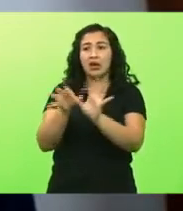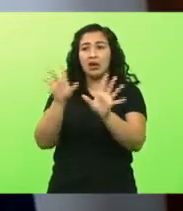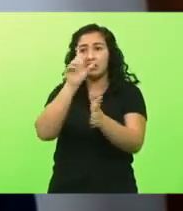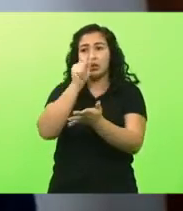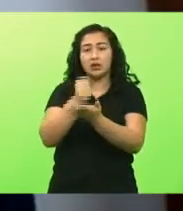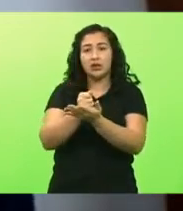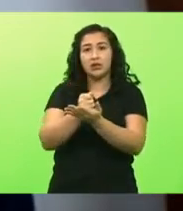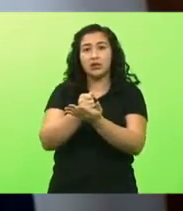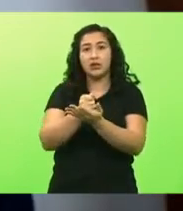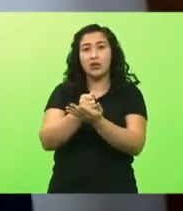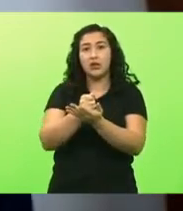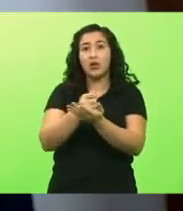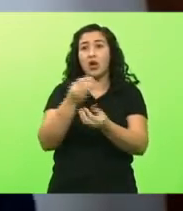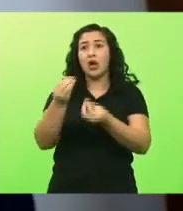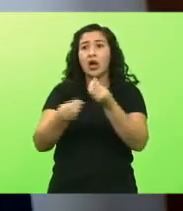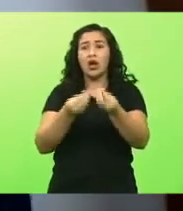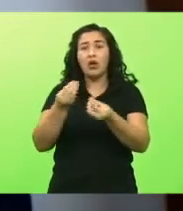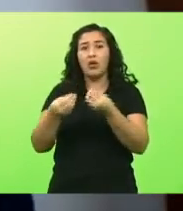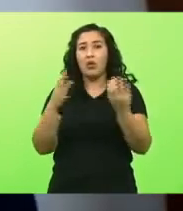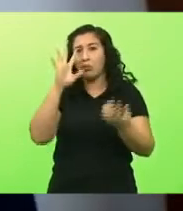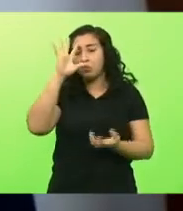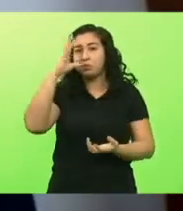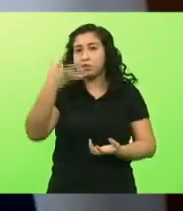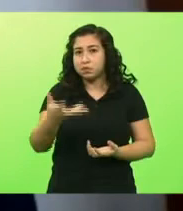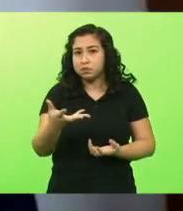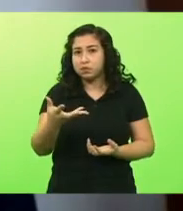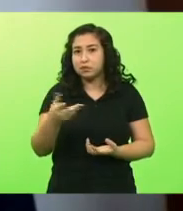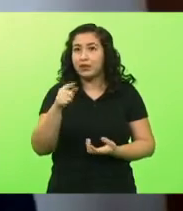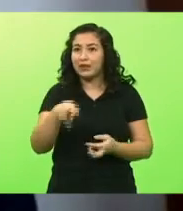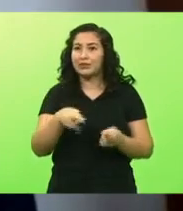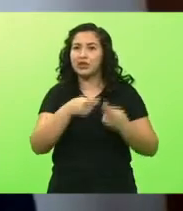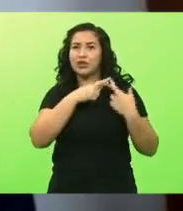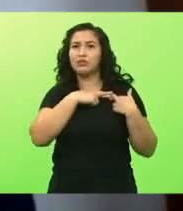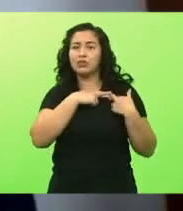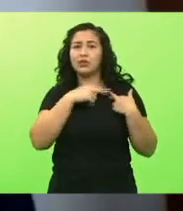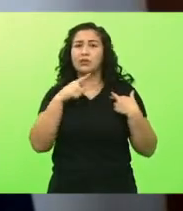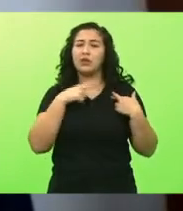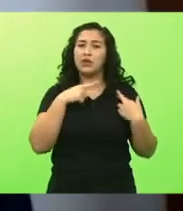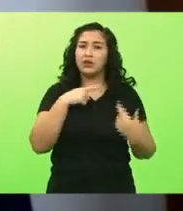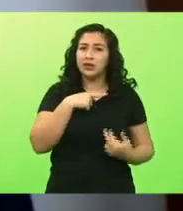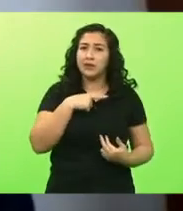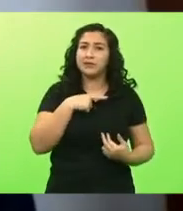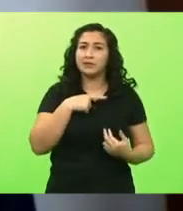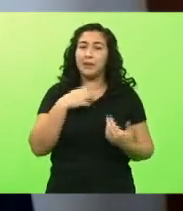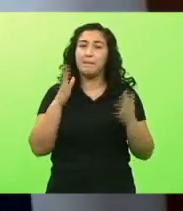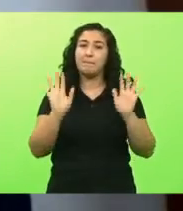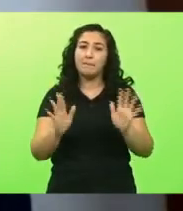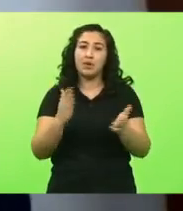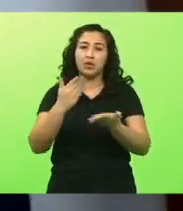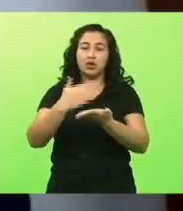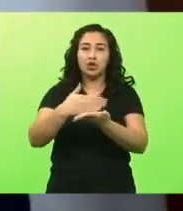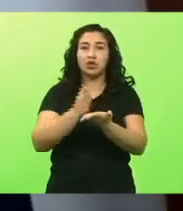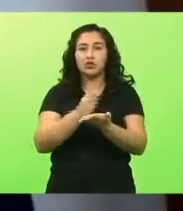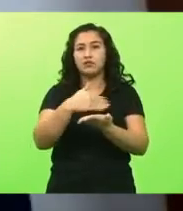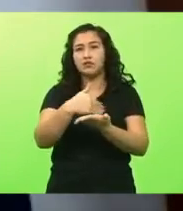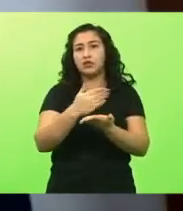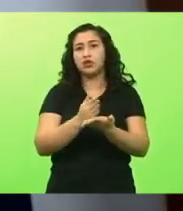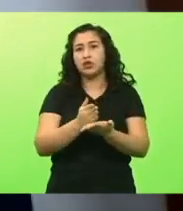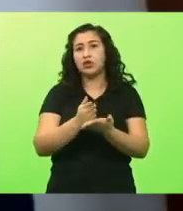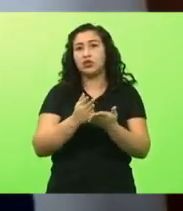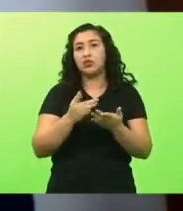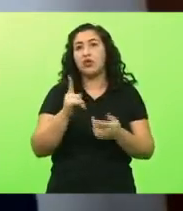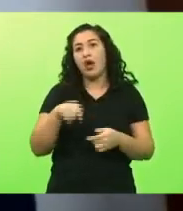custa, quanto esse peso da responsabilidade agora dividido é